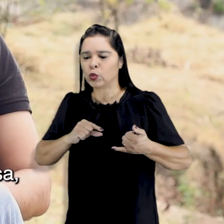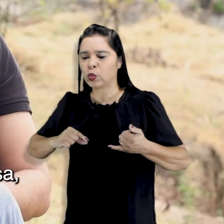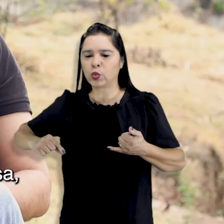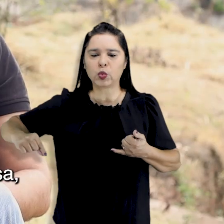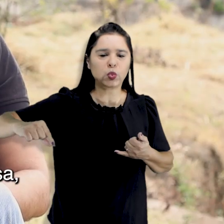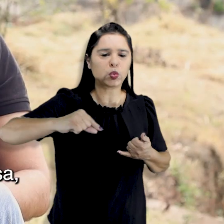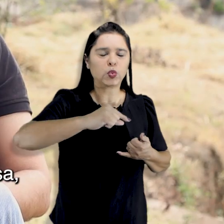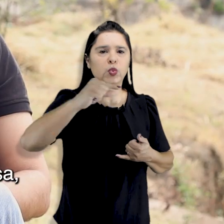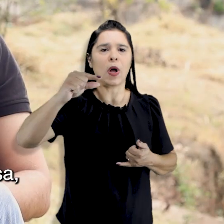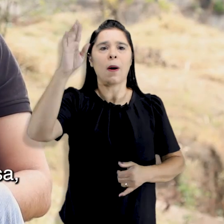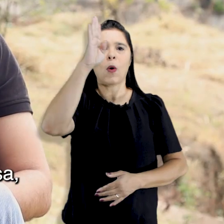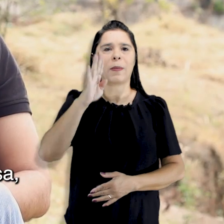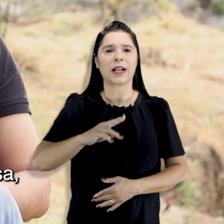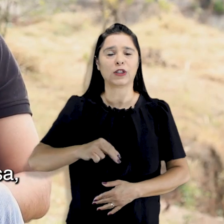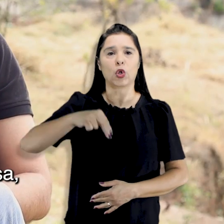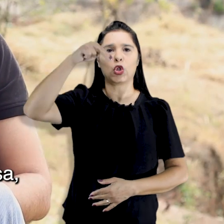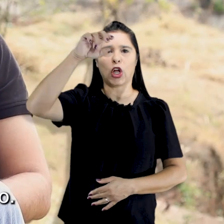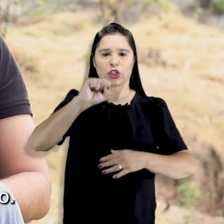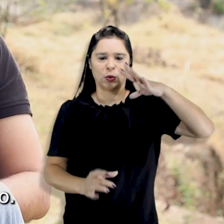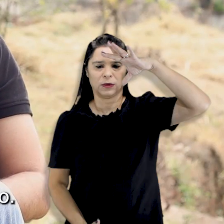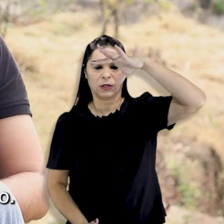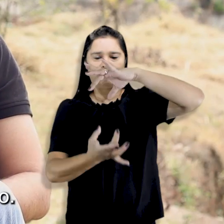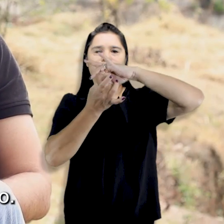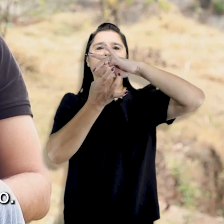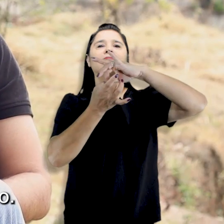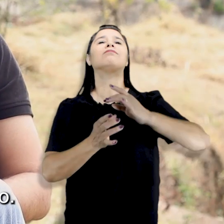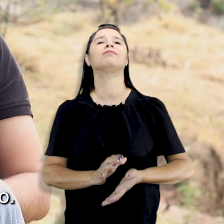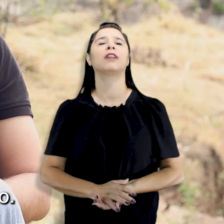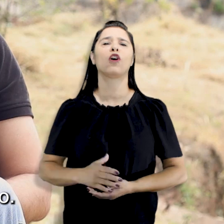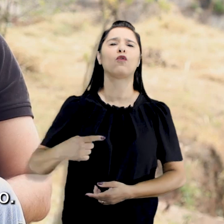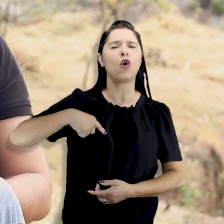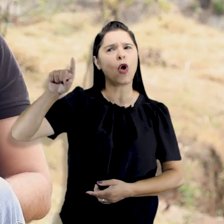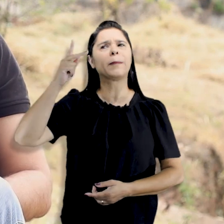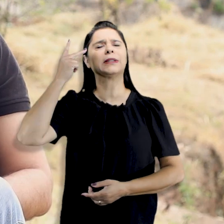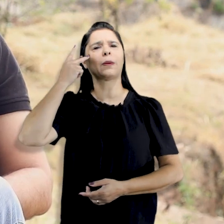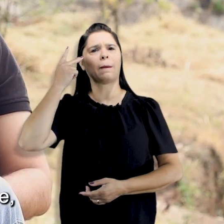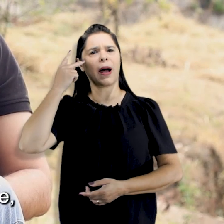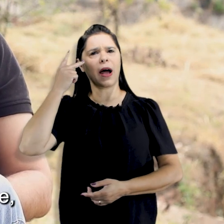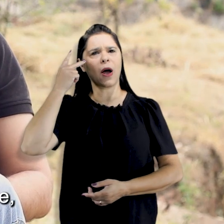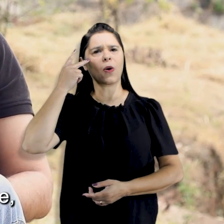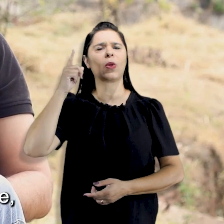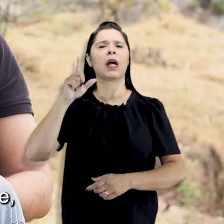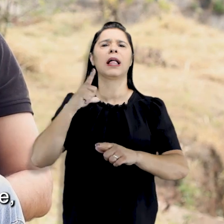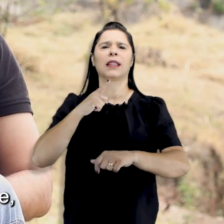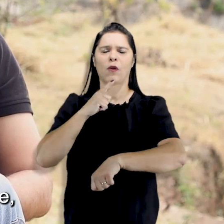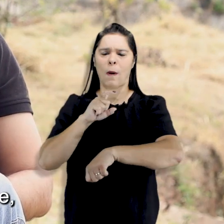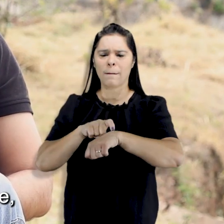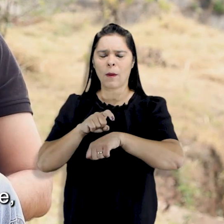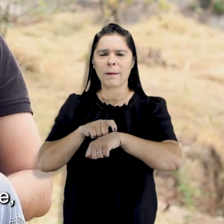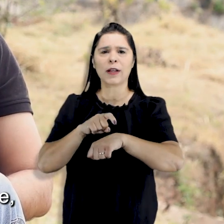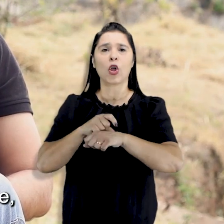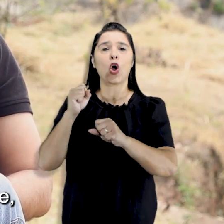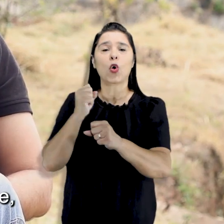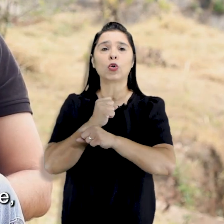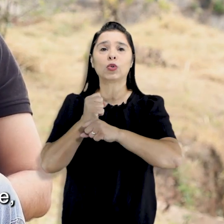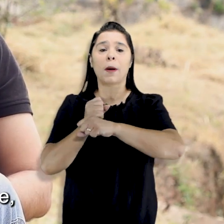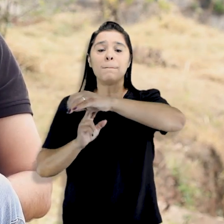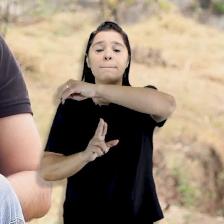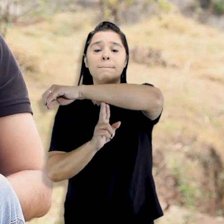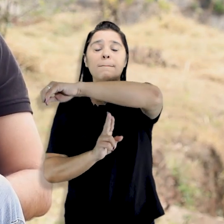avanço econômico da empresa, eles foram crescendo. Então foram para o interior de São Paulo. Um grande momento para eles foi a construção da ponte do